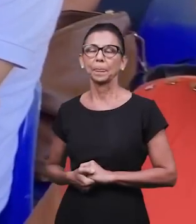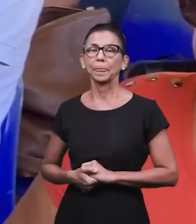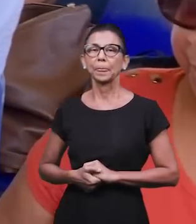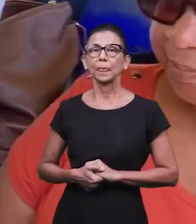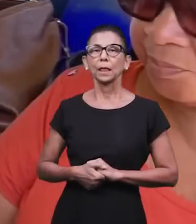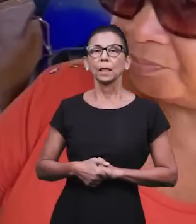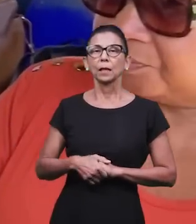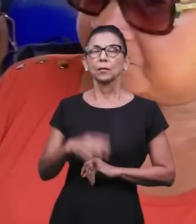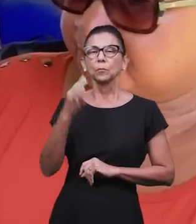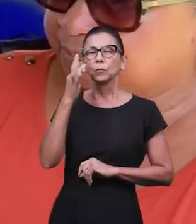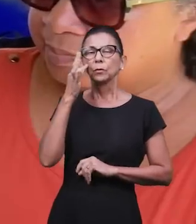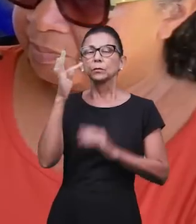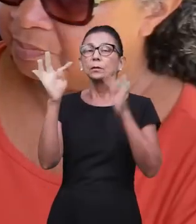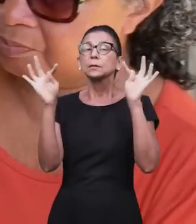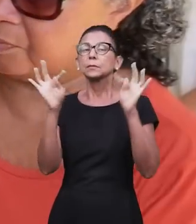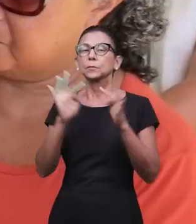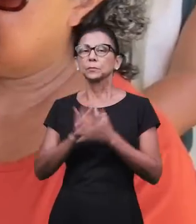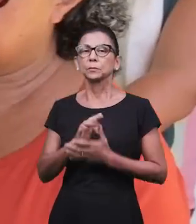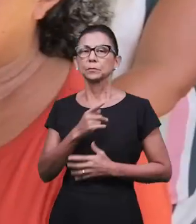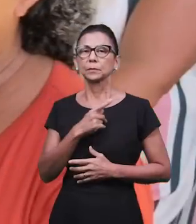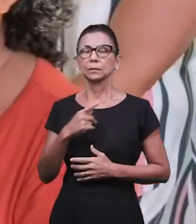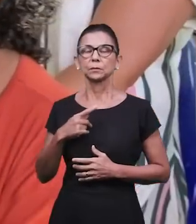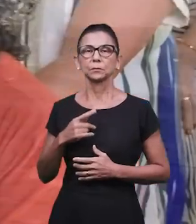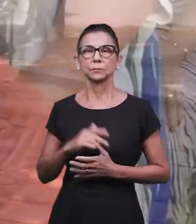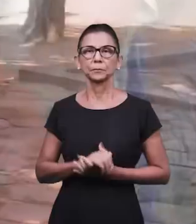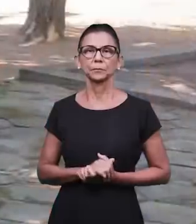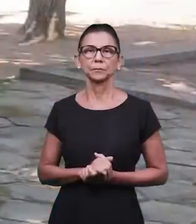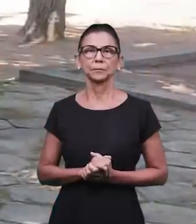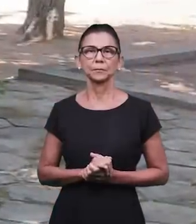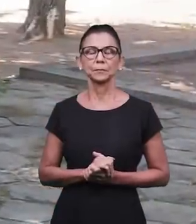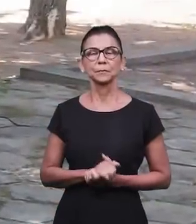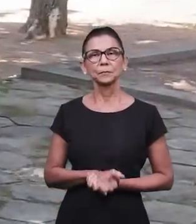Luando nos conta um pouco dessa experiência.